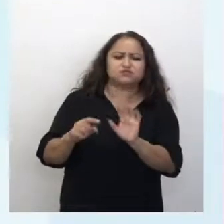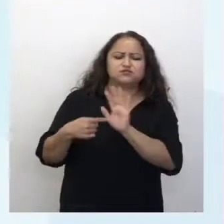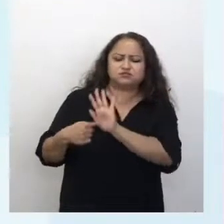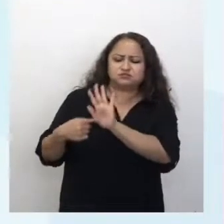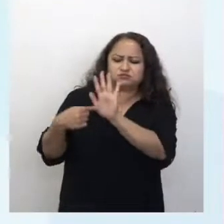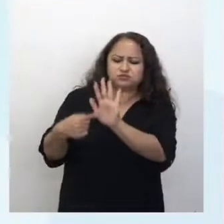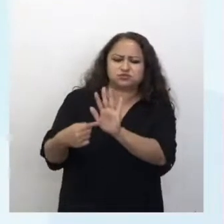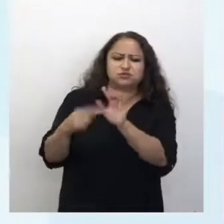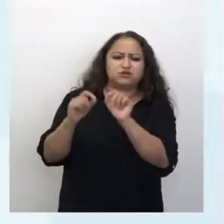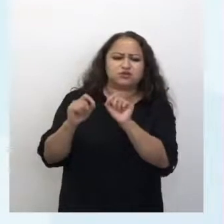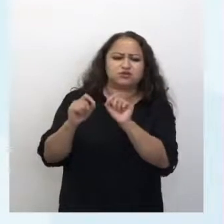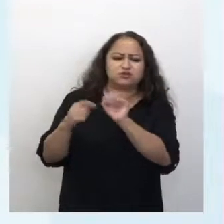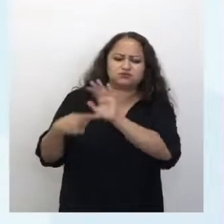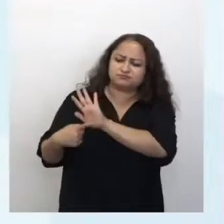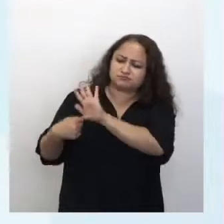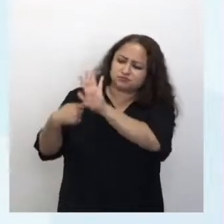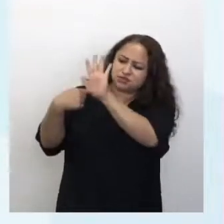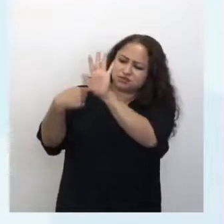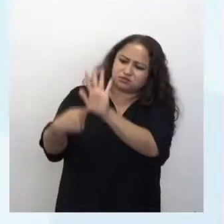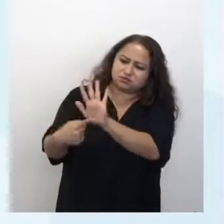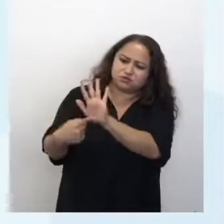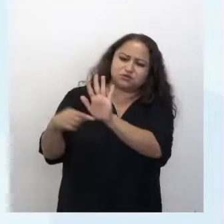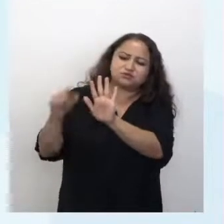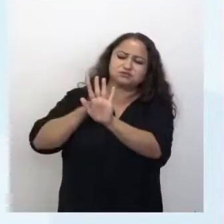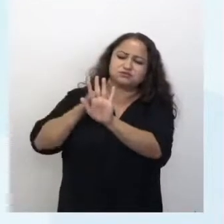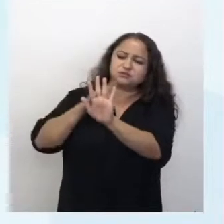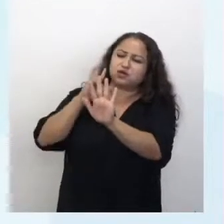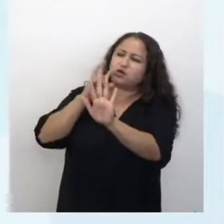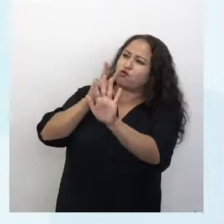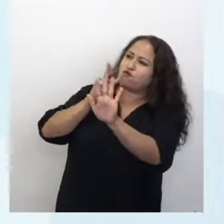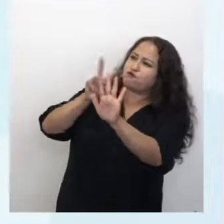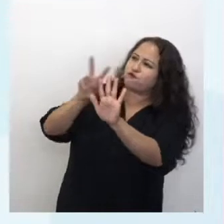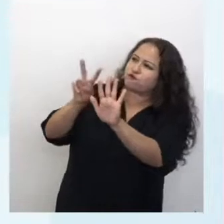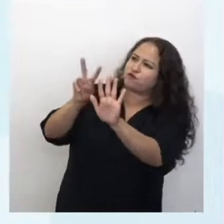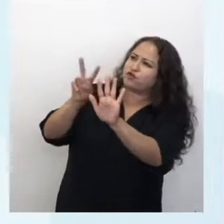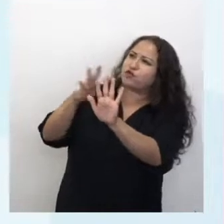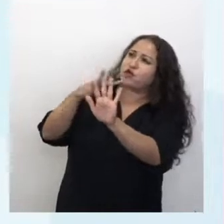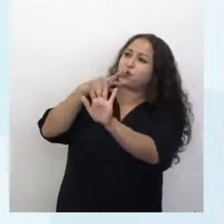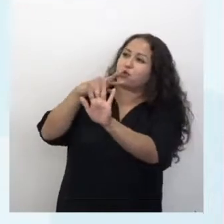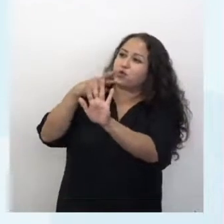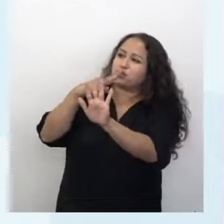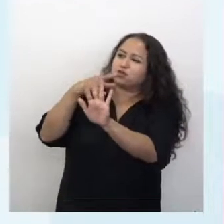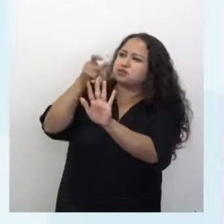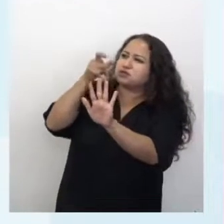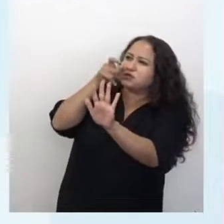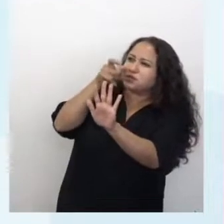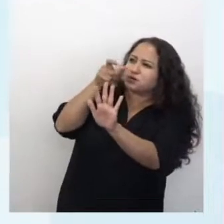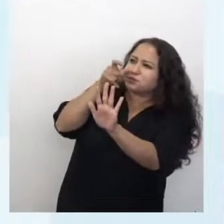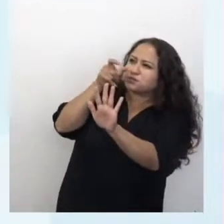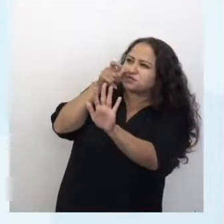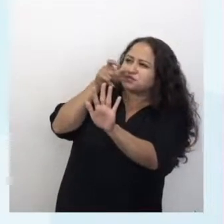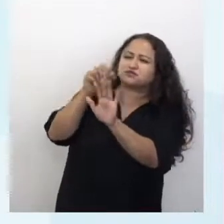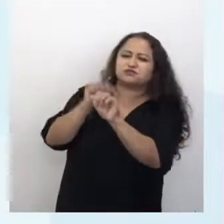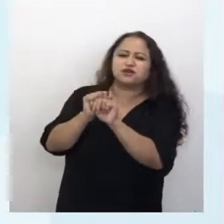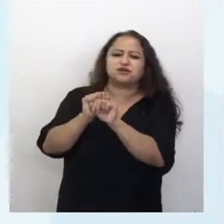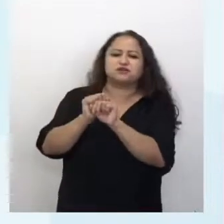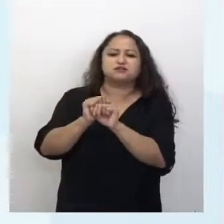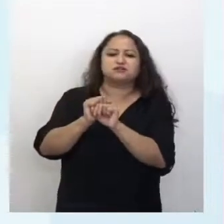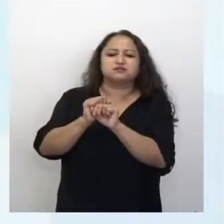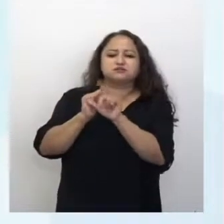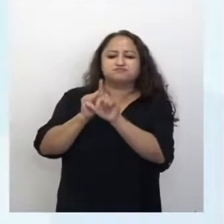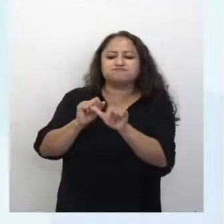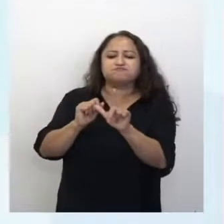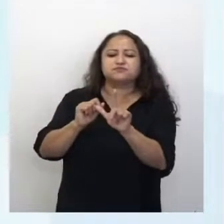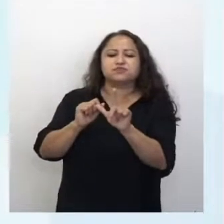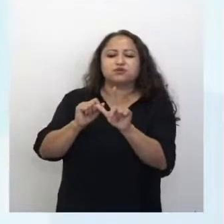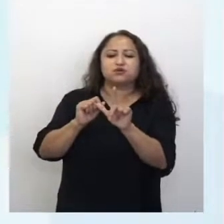né? Que a exposição é mais para a gente ter aquele contato com a obra, a gente conhecer, observar, né? Tomar, assim, se apropriar